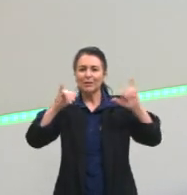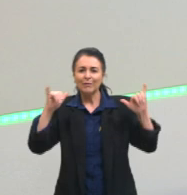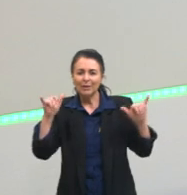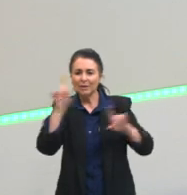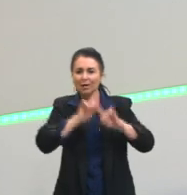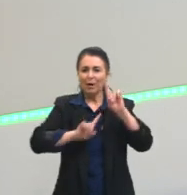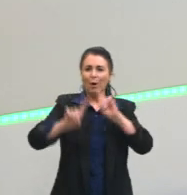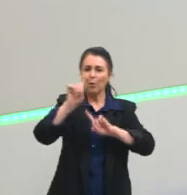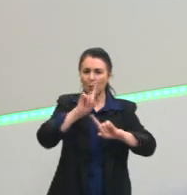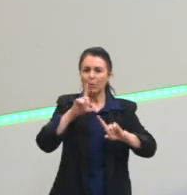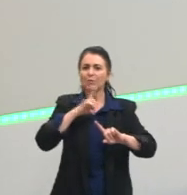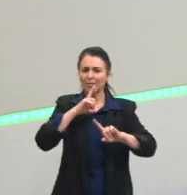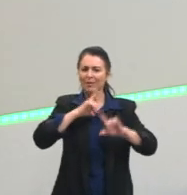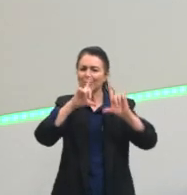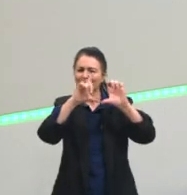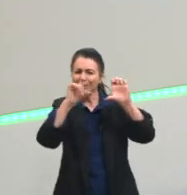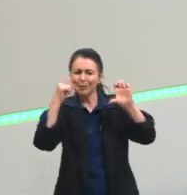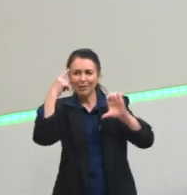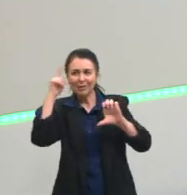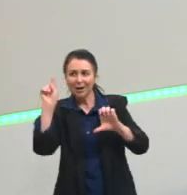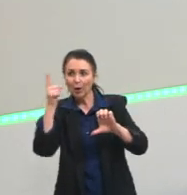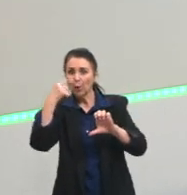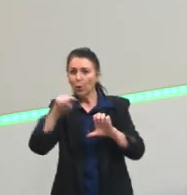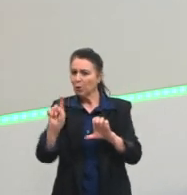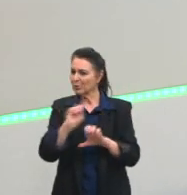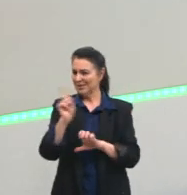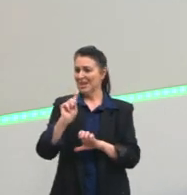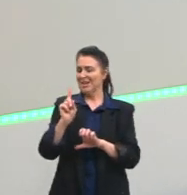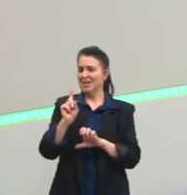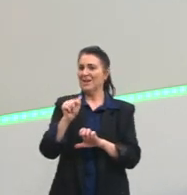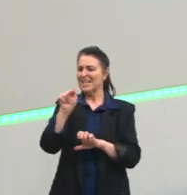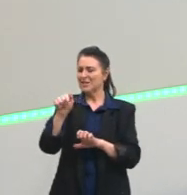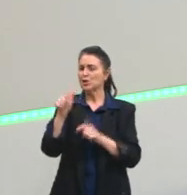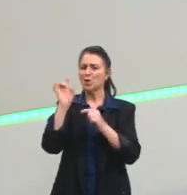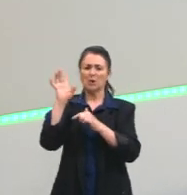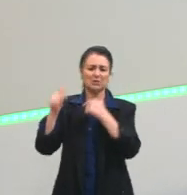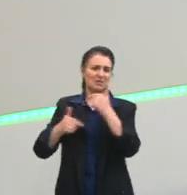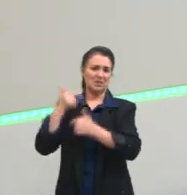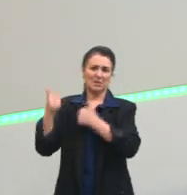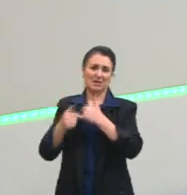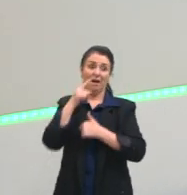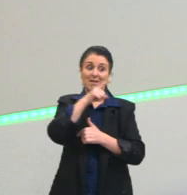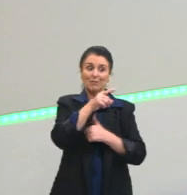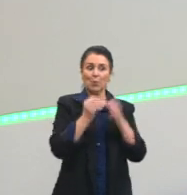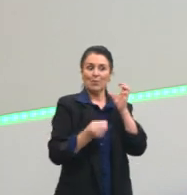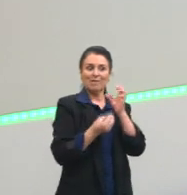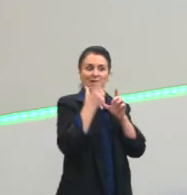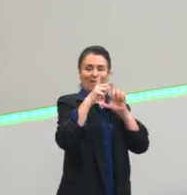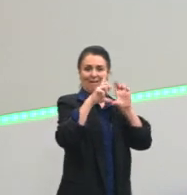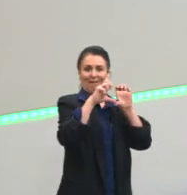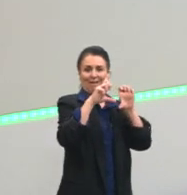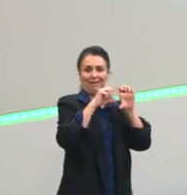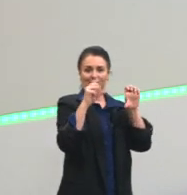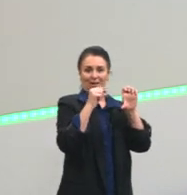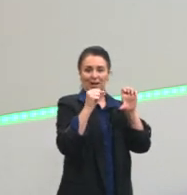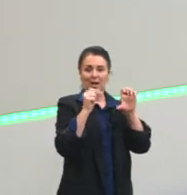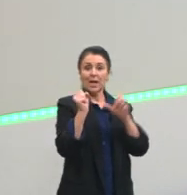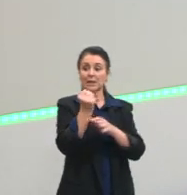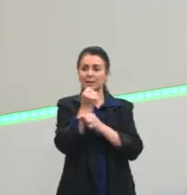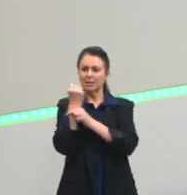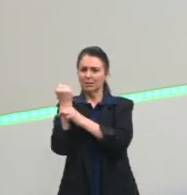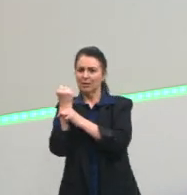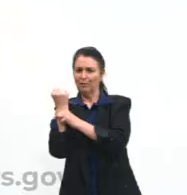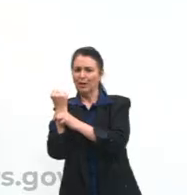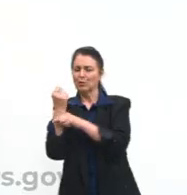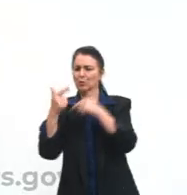alguns são empreendedores outro deve ser trabalhadores o Adam Smith que também defende a mão de obra técnica